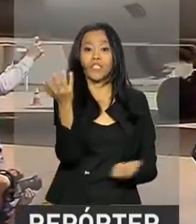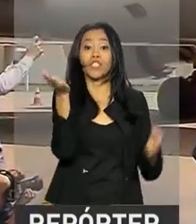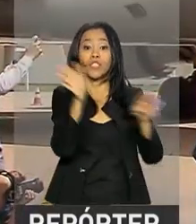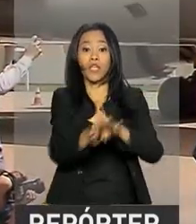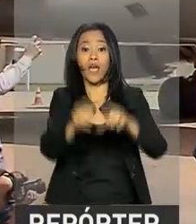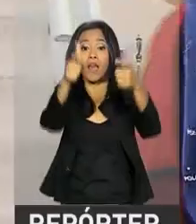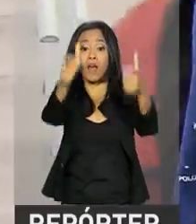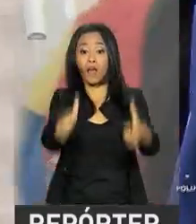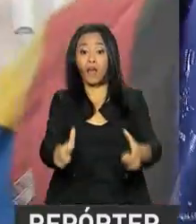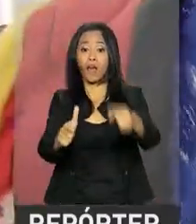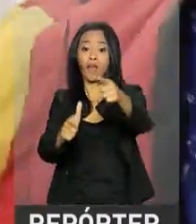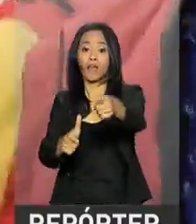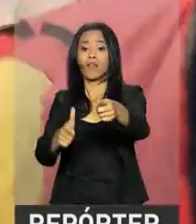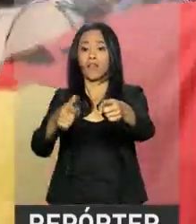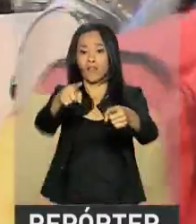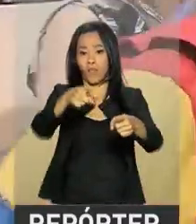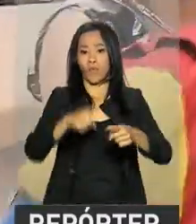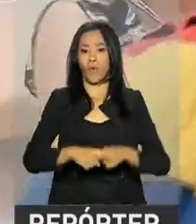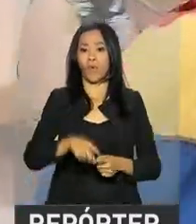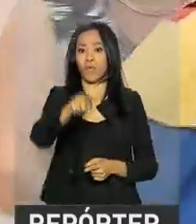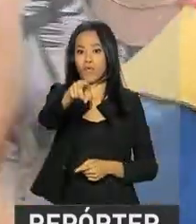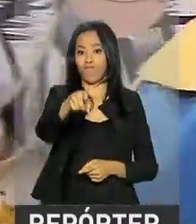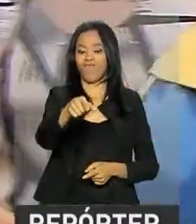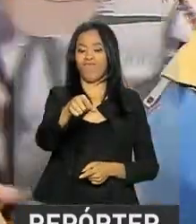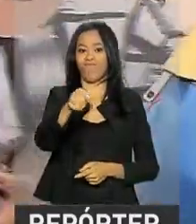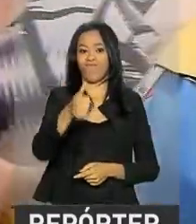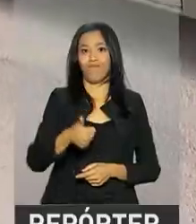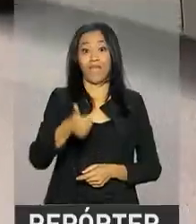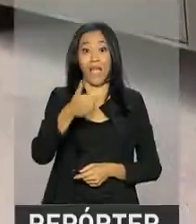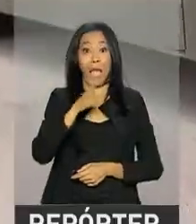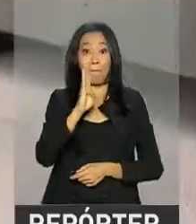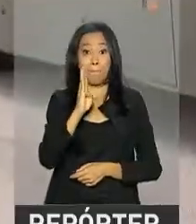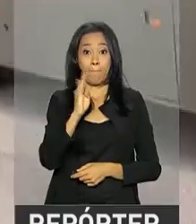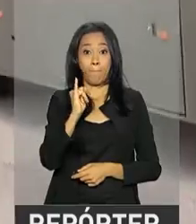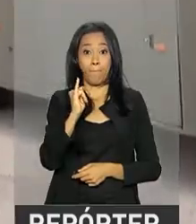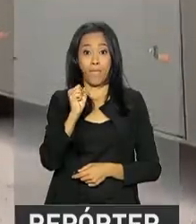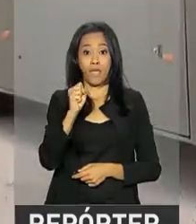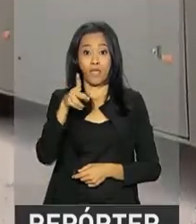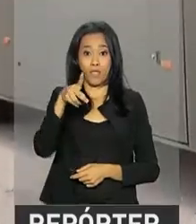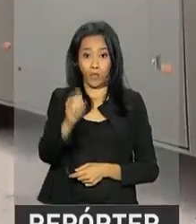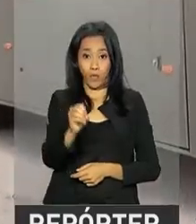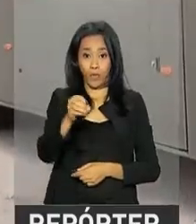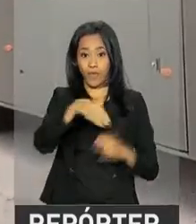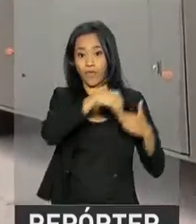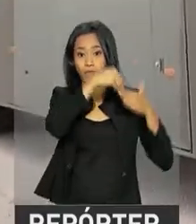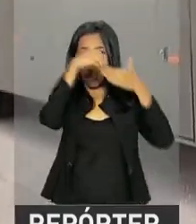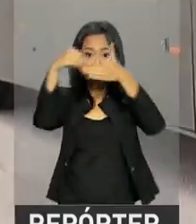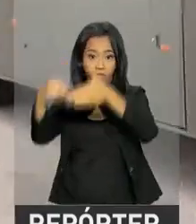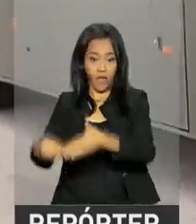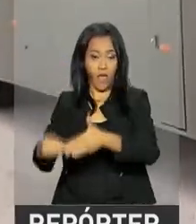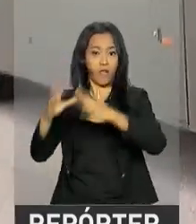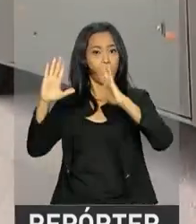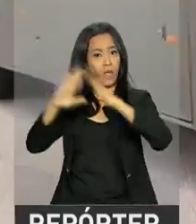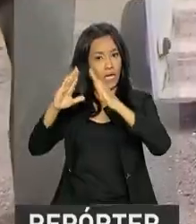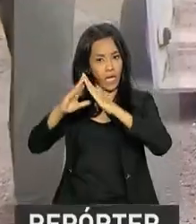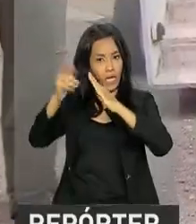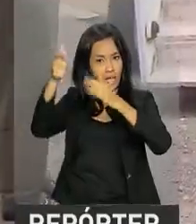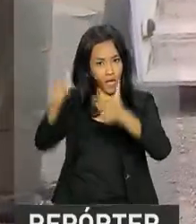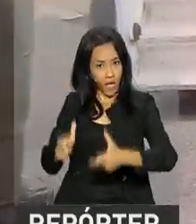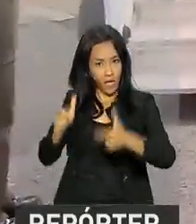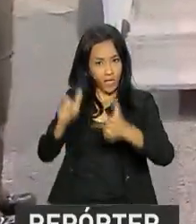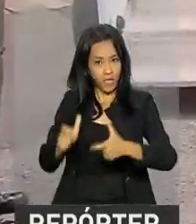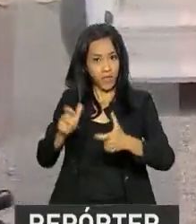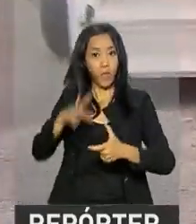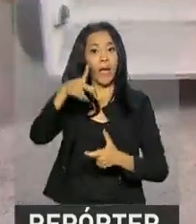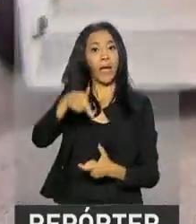foram recebidos pelo arcebispo da capital mato-grossense e seguiram para o abrigo Centro de Pastoral para Migrantes,